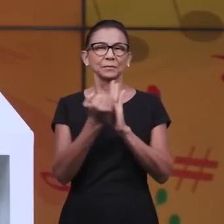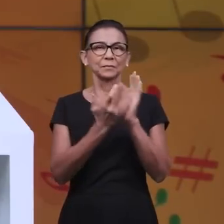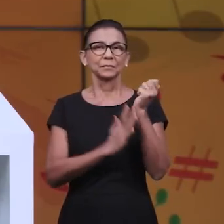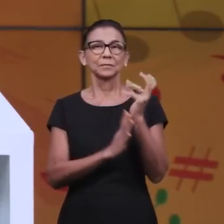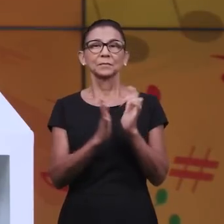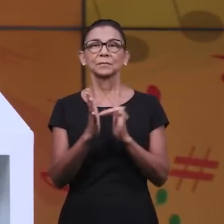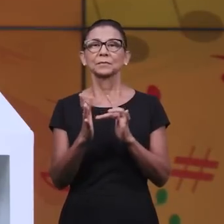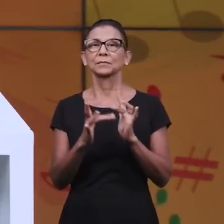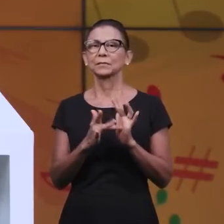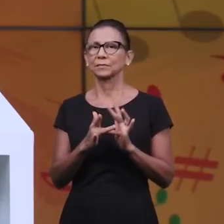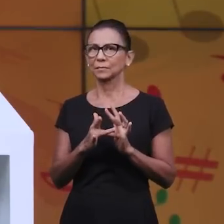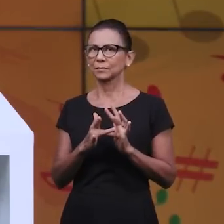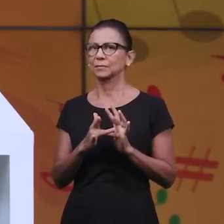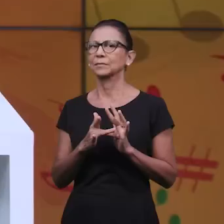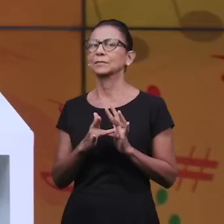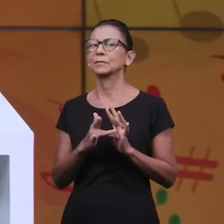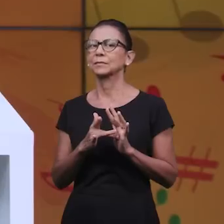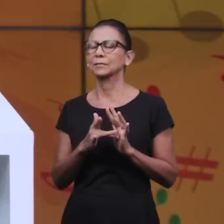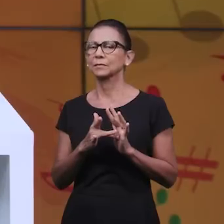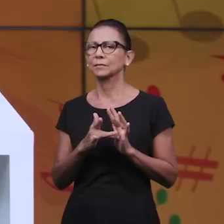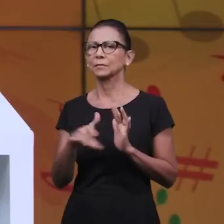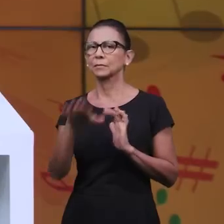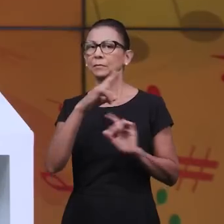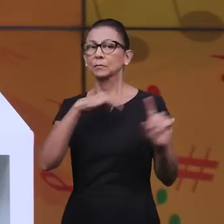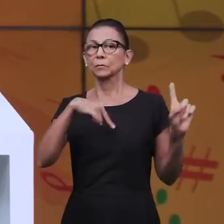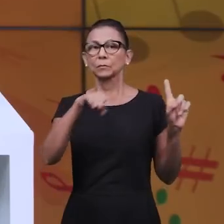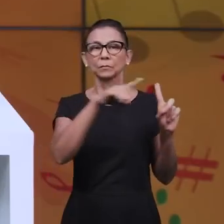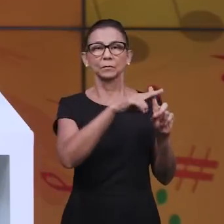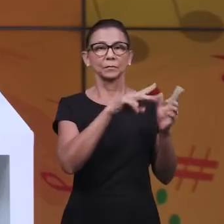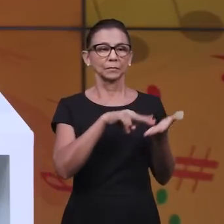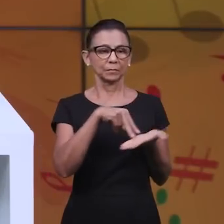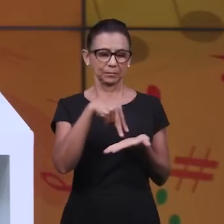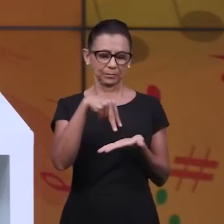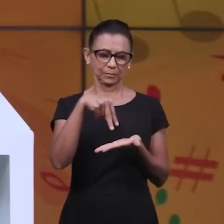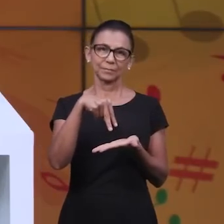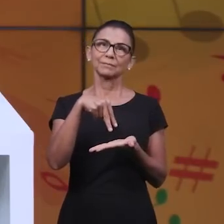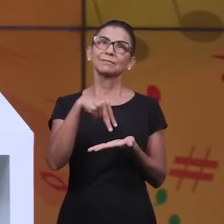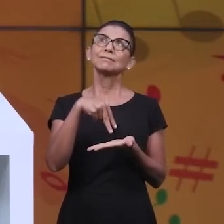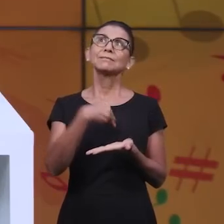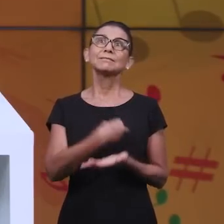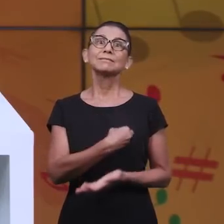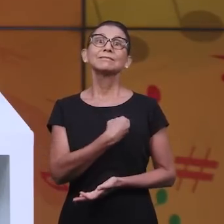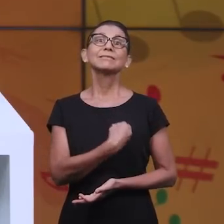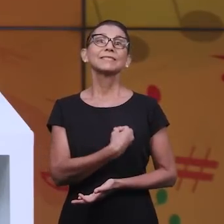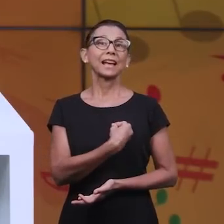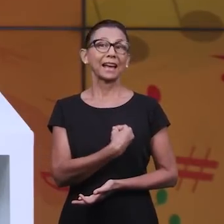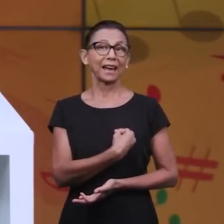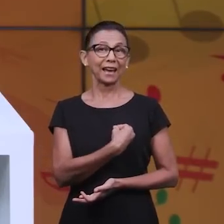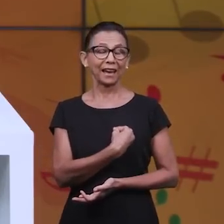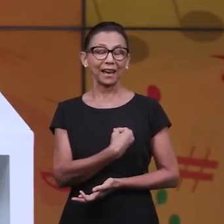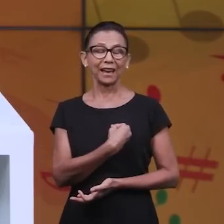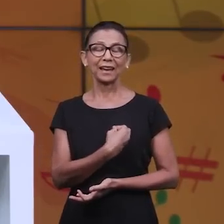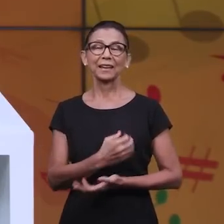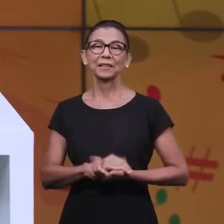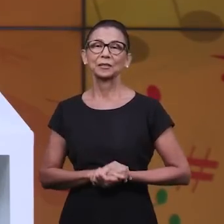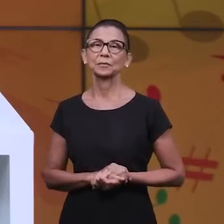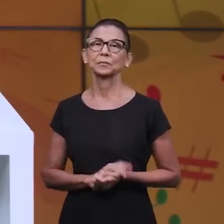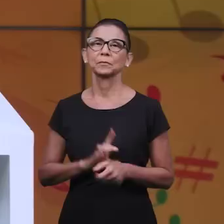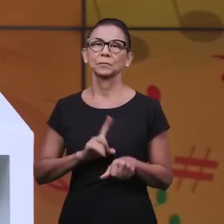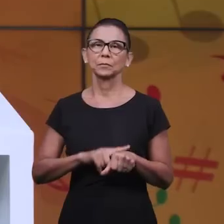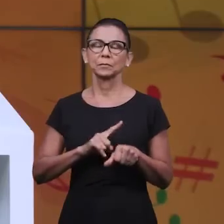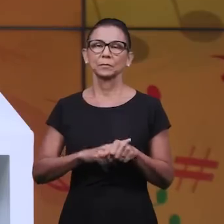Jesus. Ele morreu na cruz, mas ressuscitou e está vivo. E quando nós